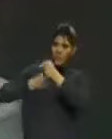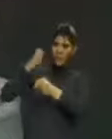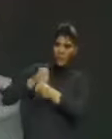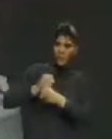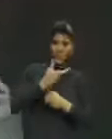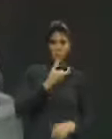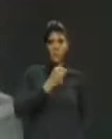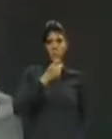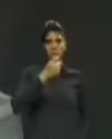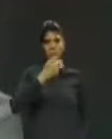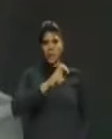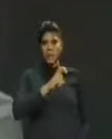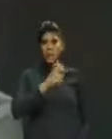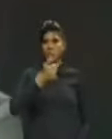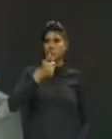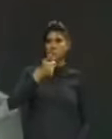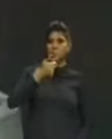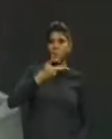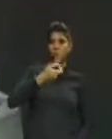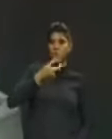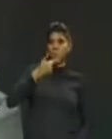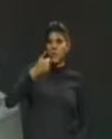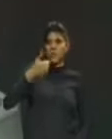e 2016,